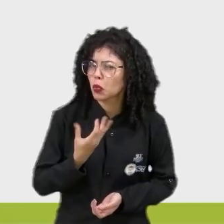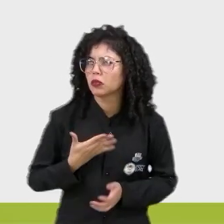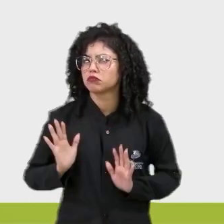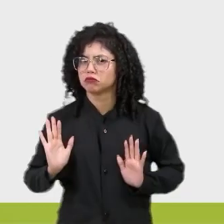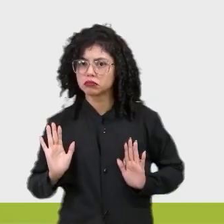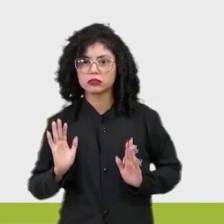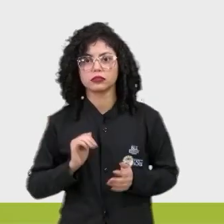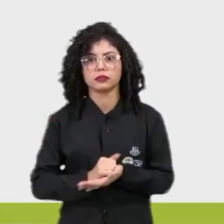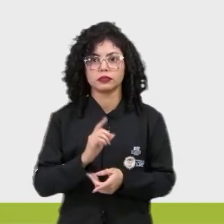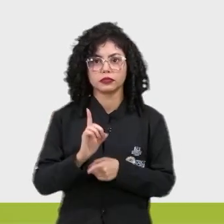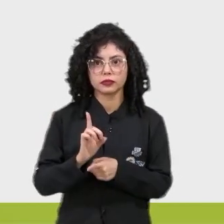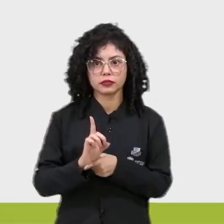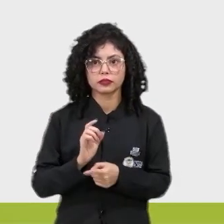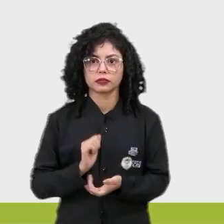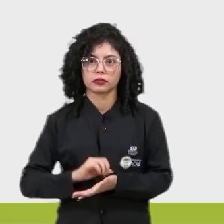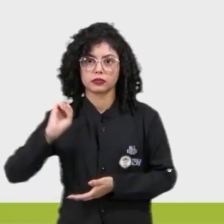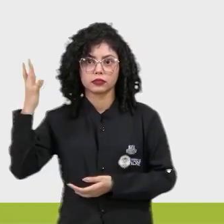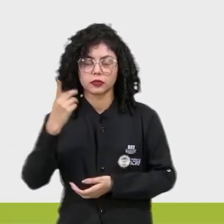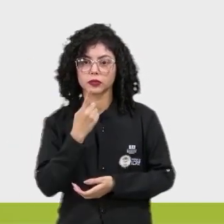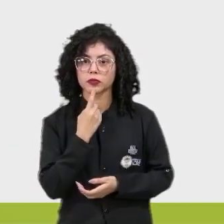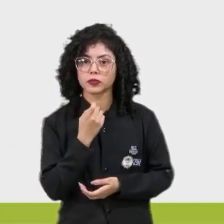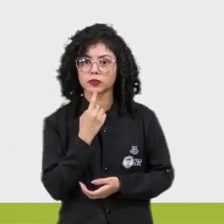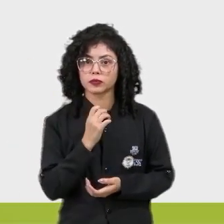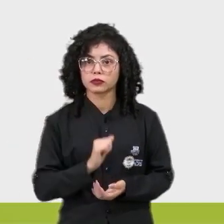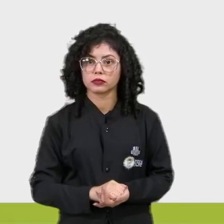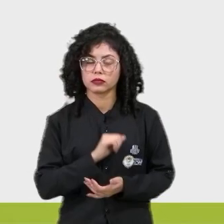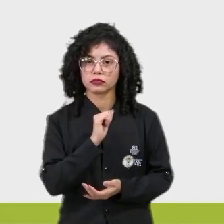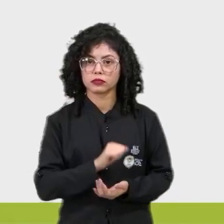boa. Letra D. Devido ao sangue ter